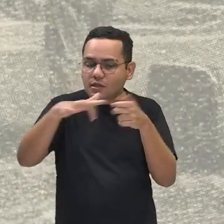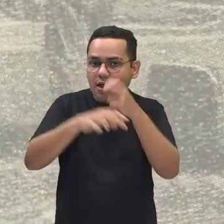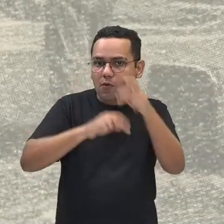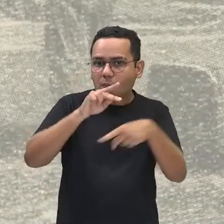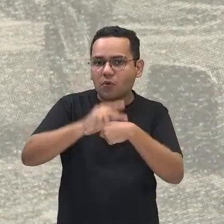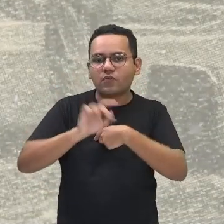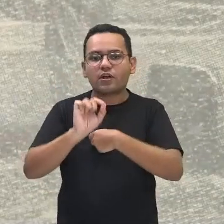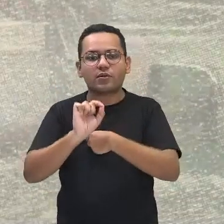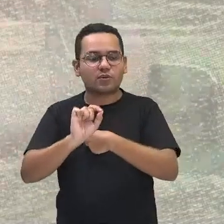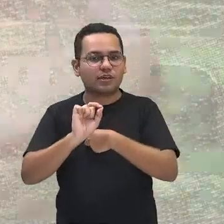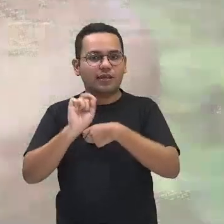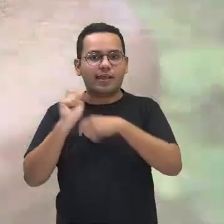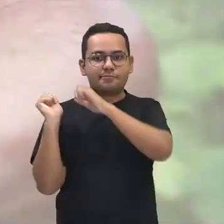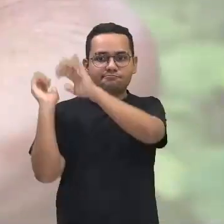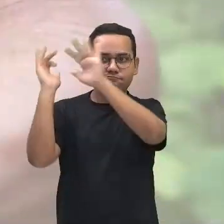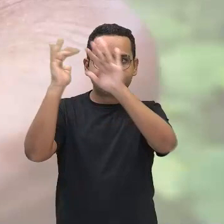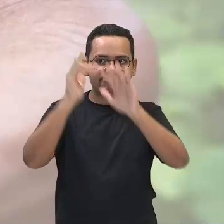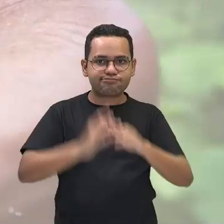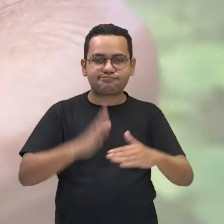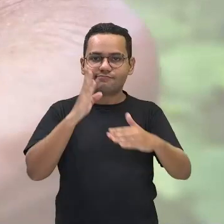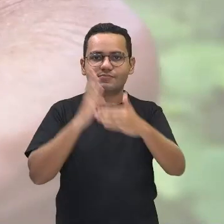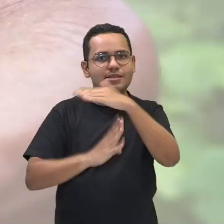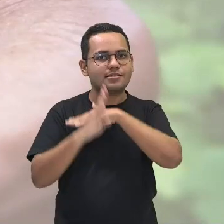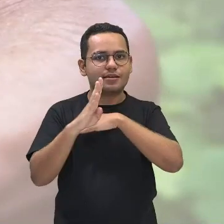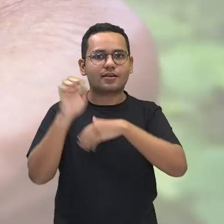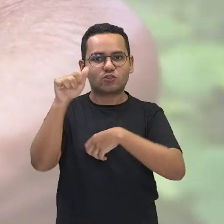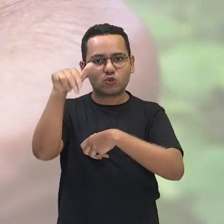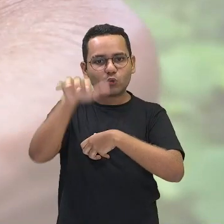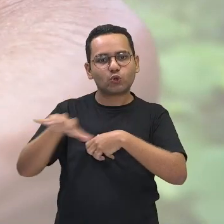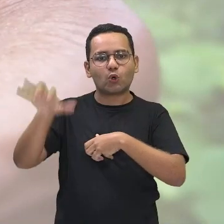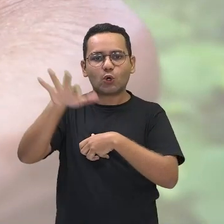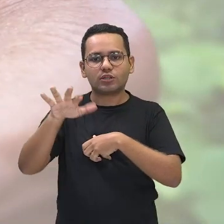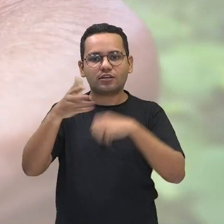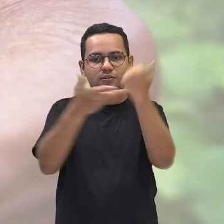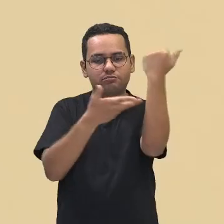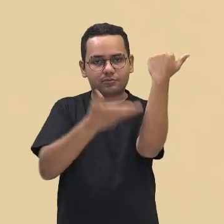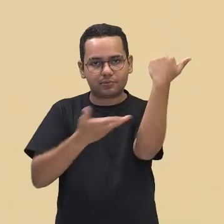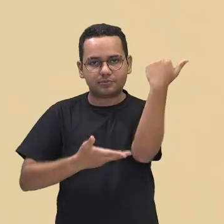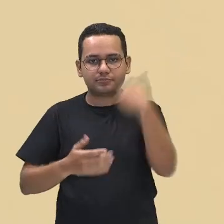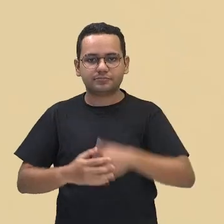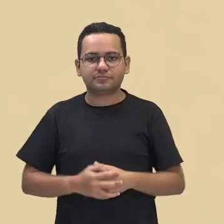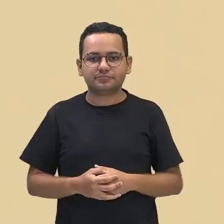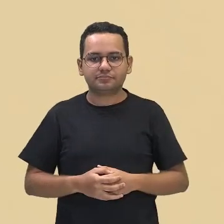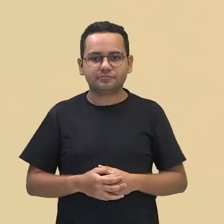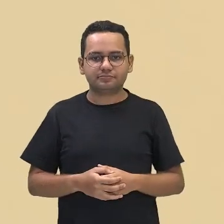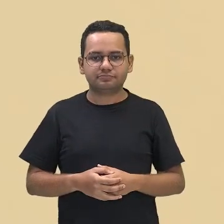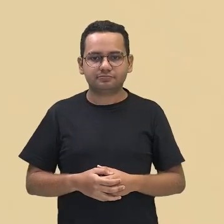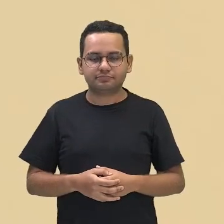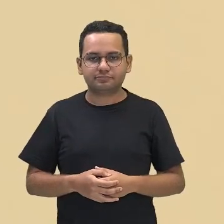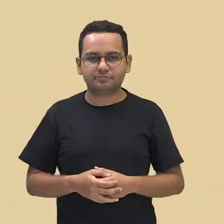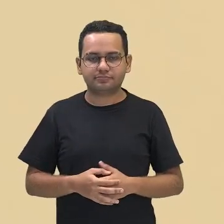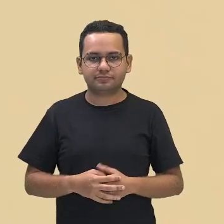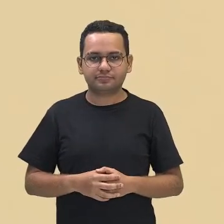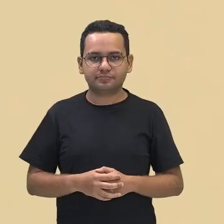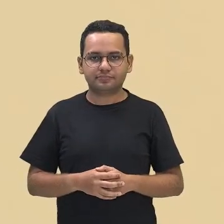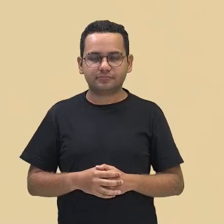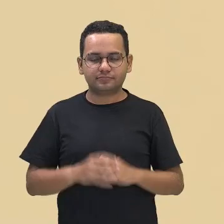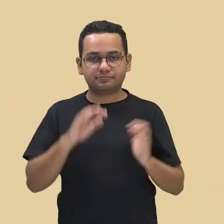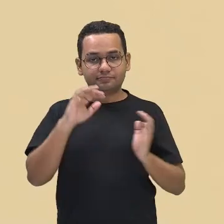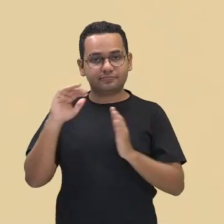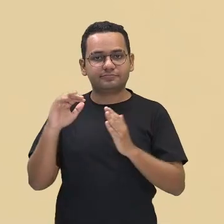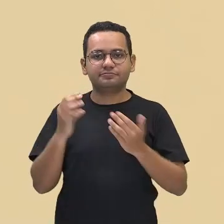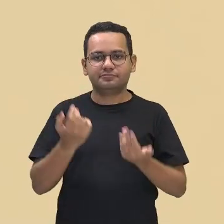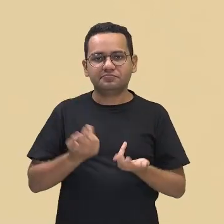preenchido por migrantes nordestinos que vieram trabalhar na economia gomífera. Muito bem, então a gente percebe como um